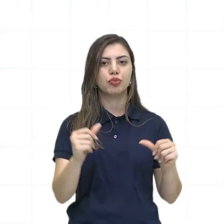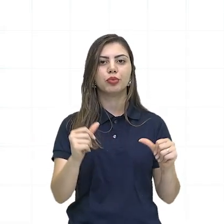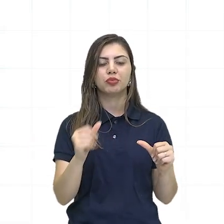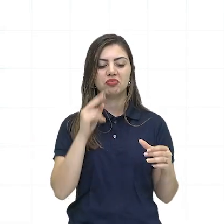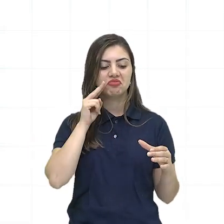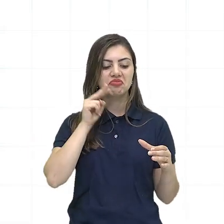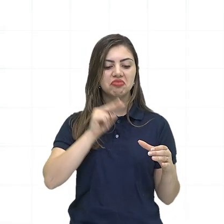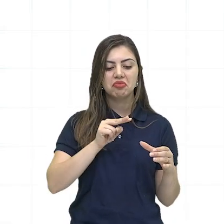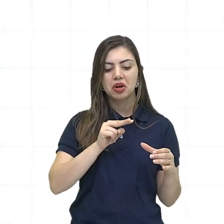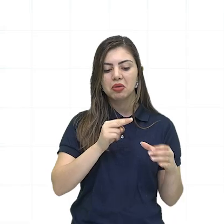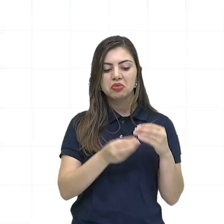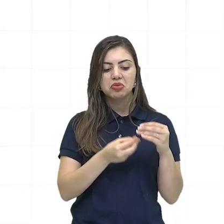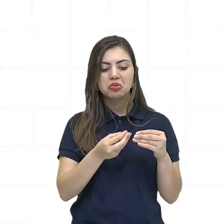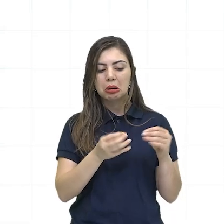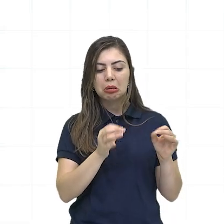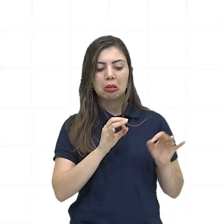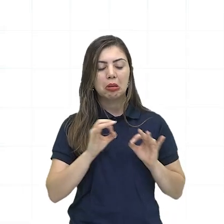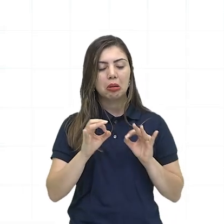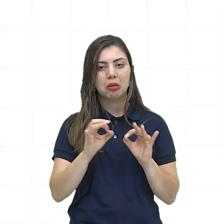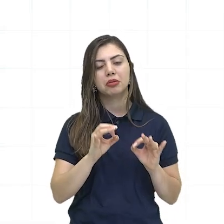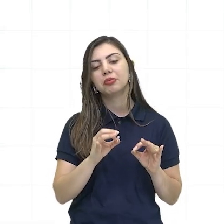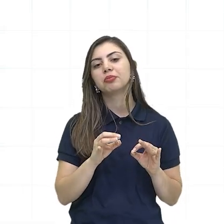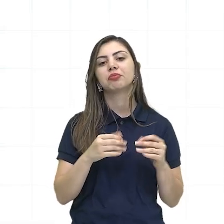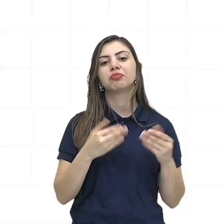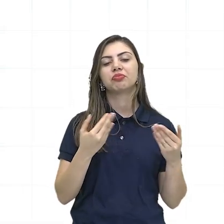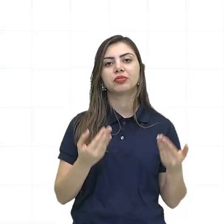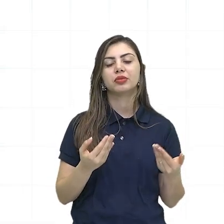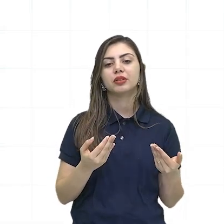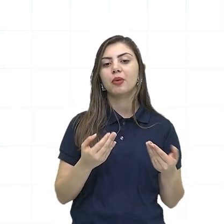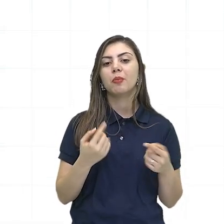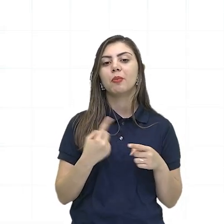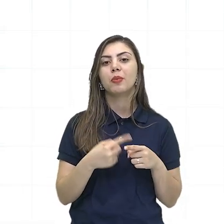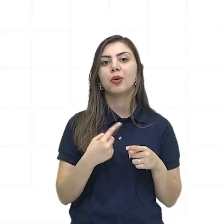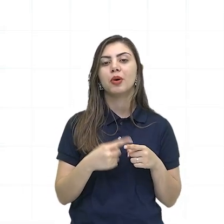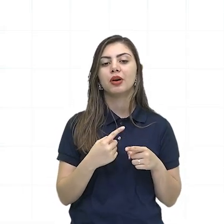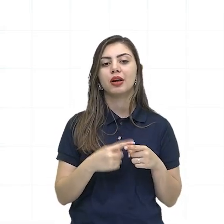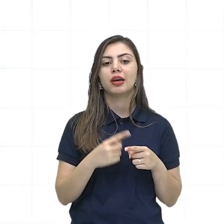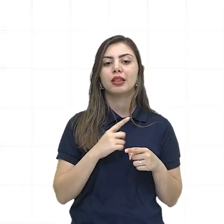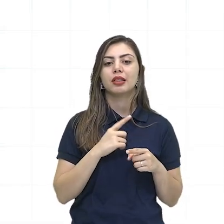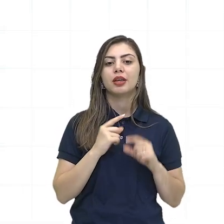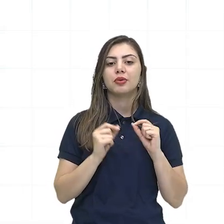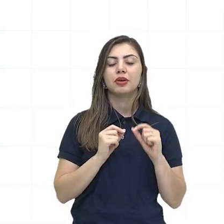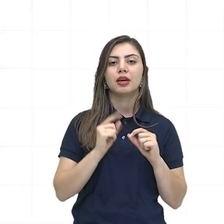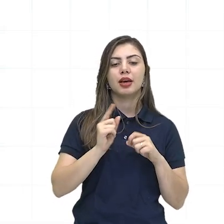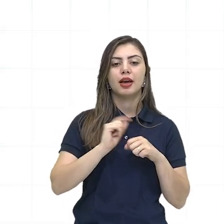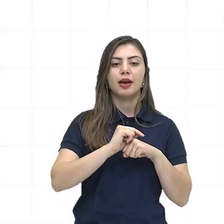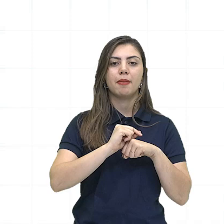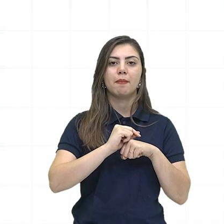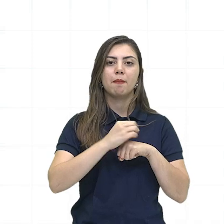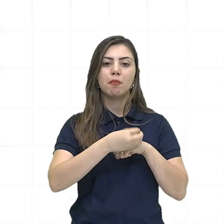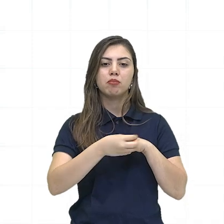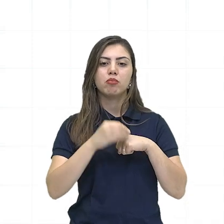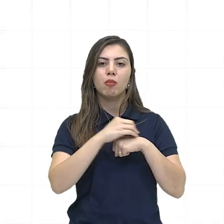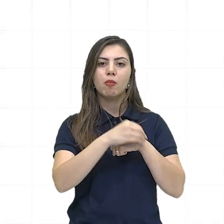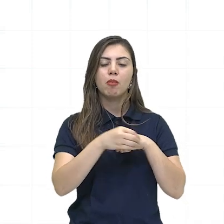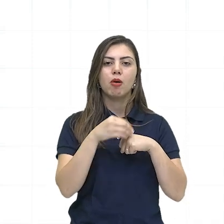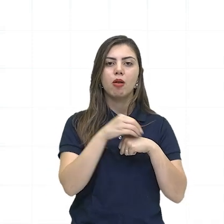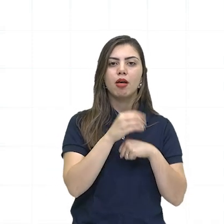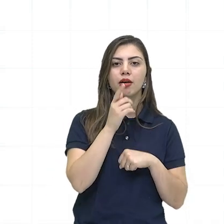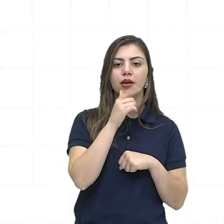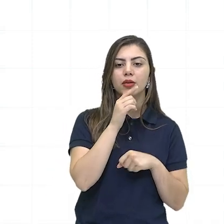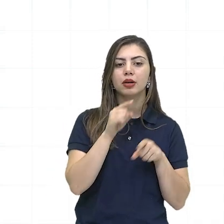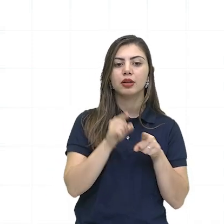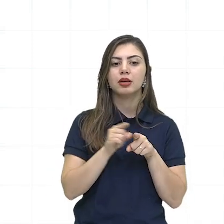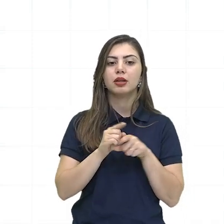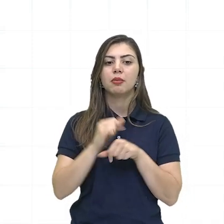solução homogênea. Então, essa mistura ocorre devido à interação entre as moléculas de água e os íons